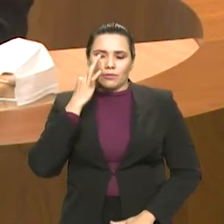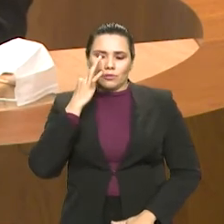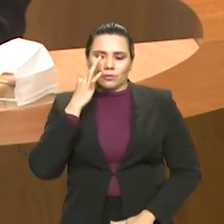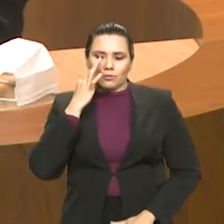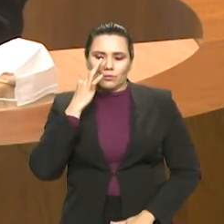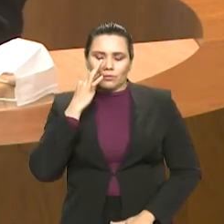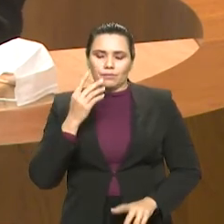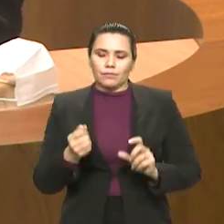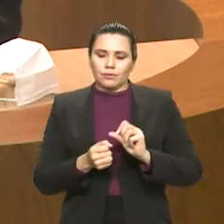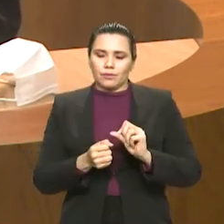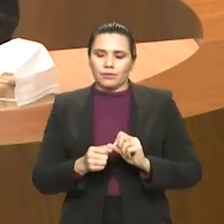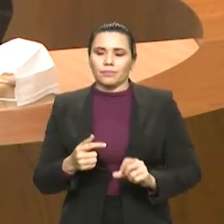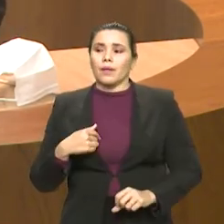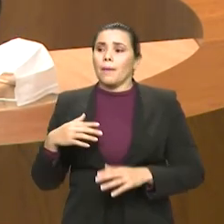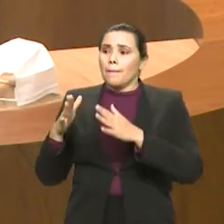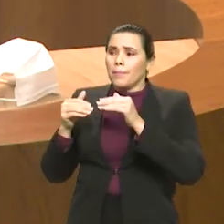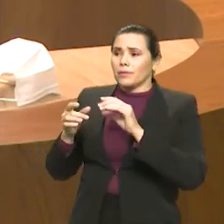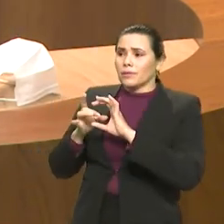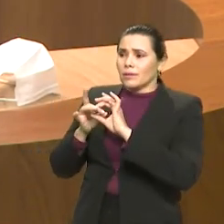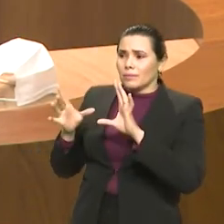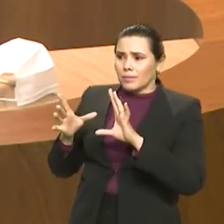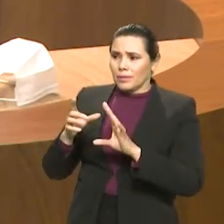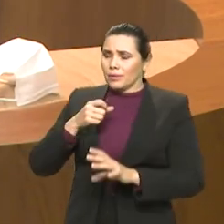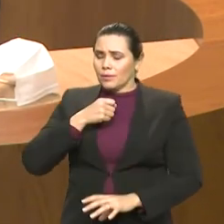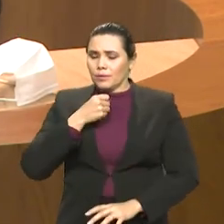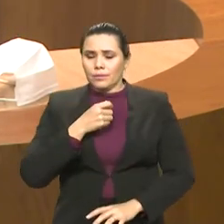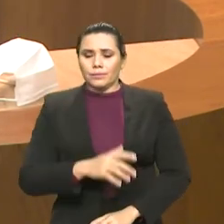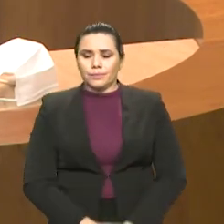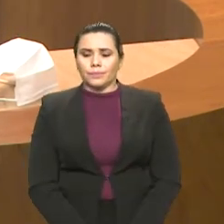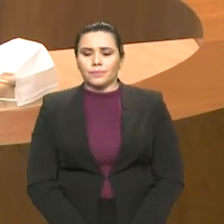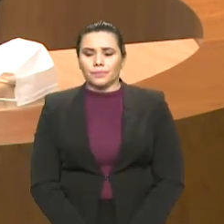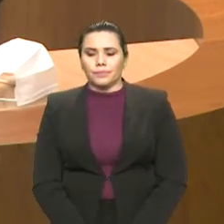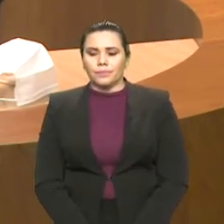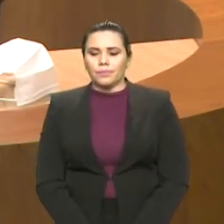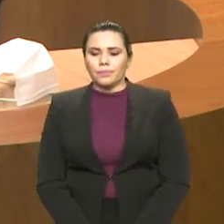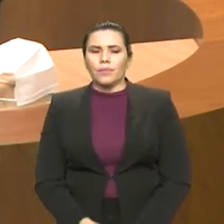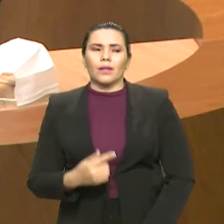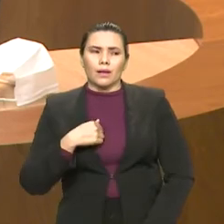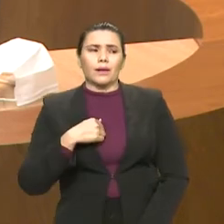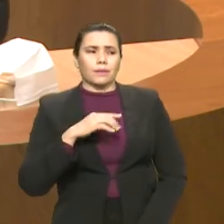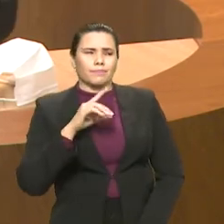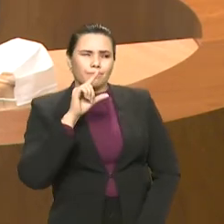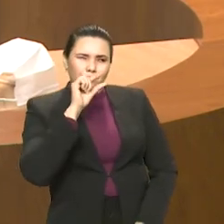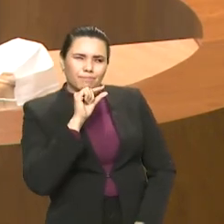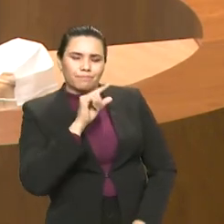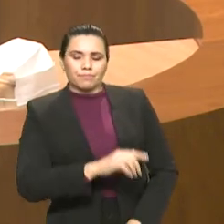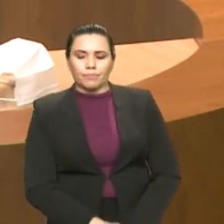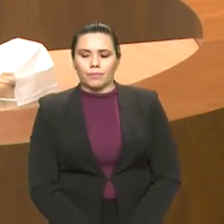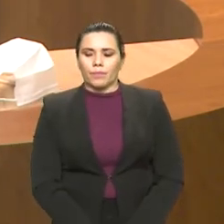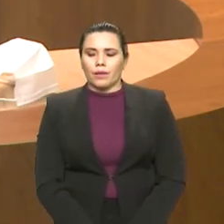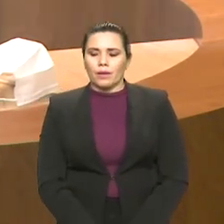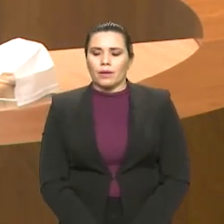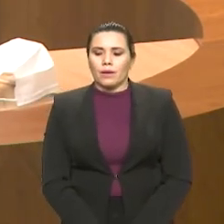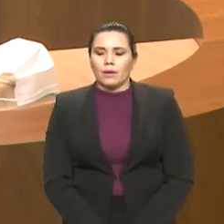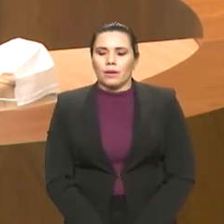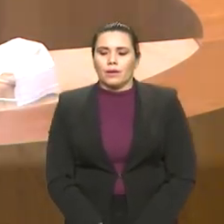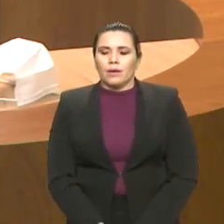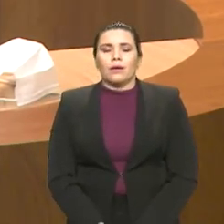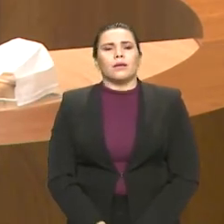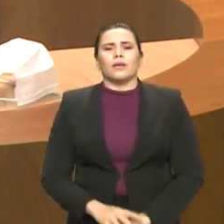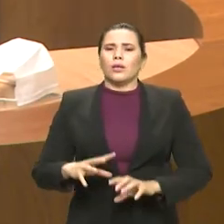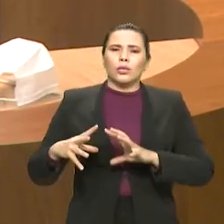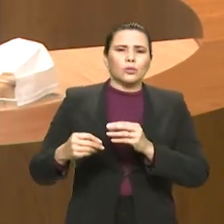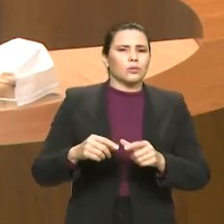Eu peço que libere o áudio, por favor. Estou terminando. Para proteger as mulheres, e quero dizer de que essas ações